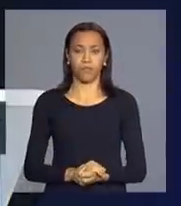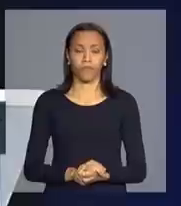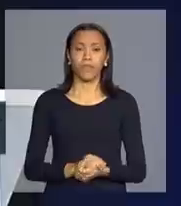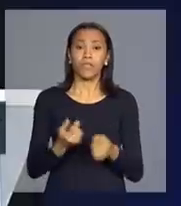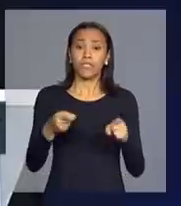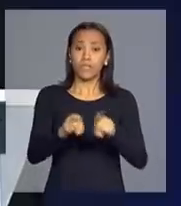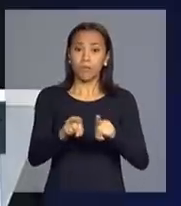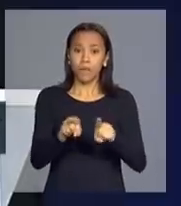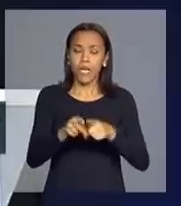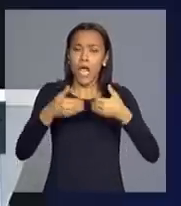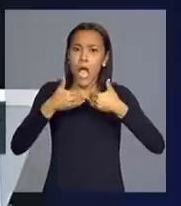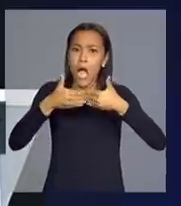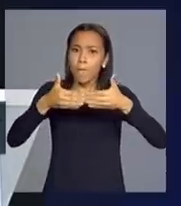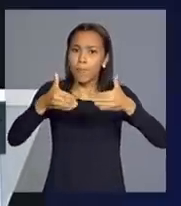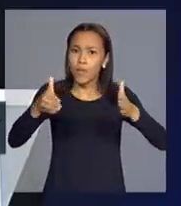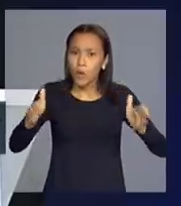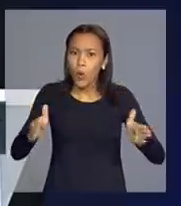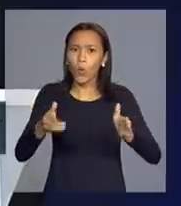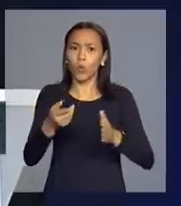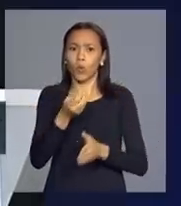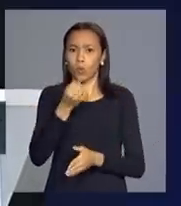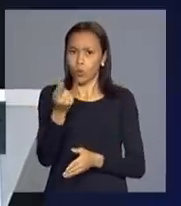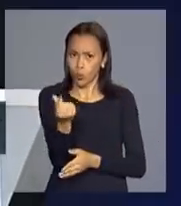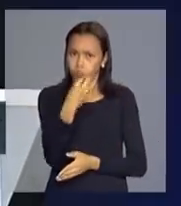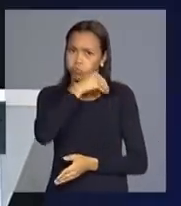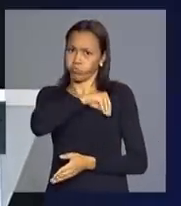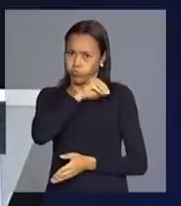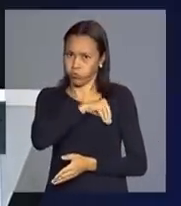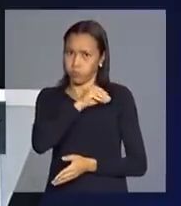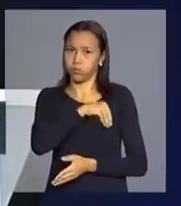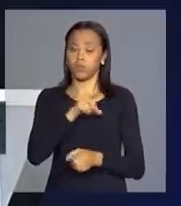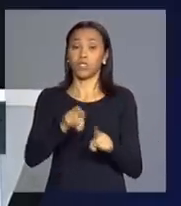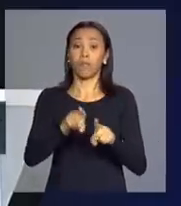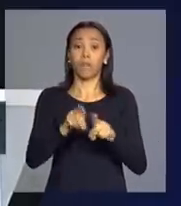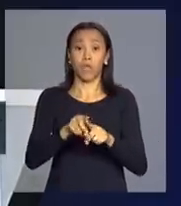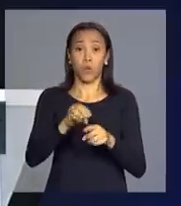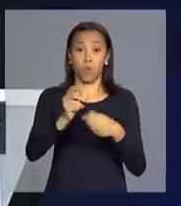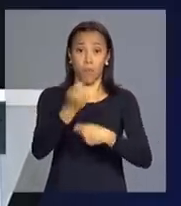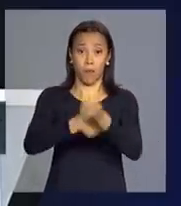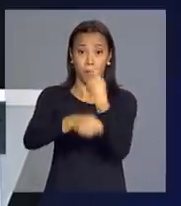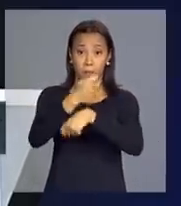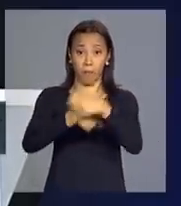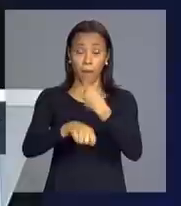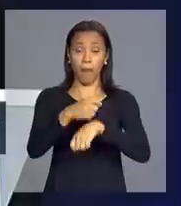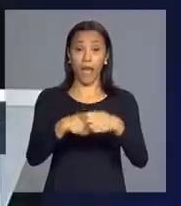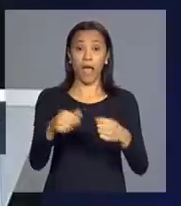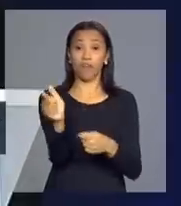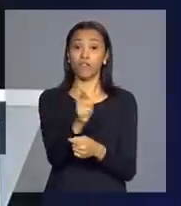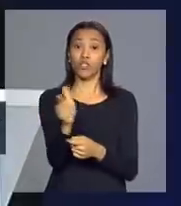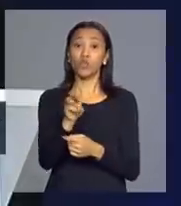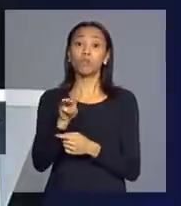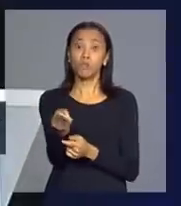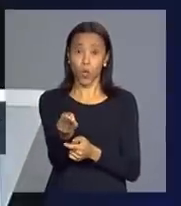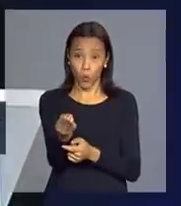Ampliou esse poder aquisitivo e o mercado também ao tirar 22 milhões de brasileiros da miséria